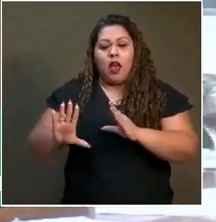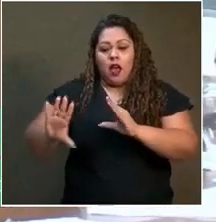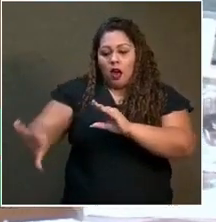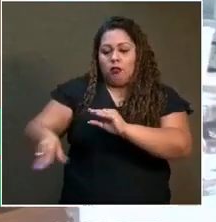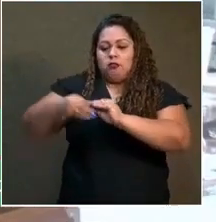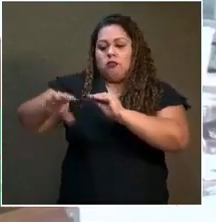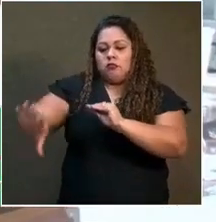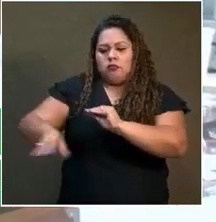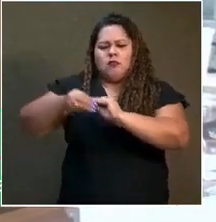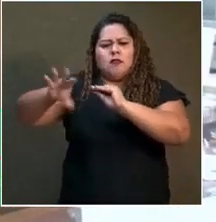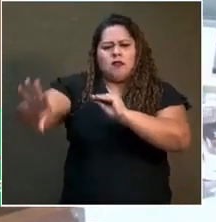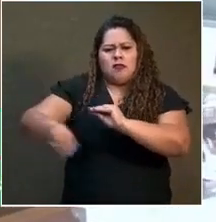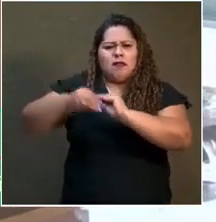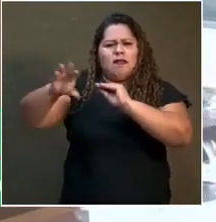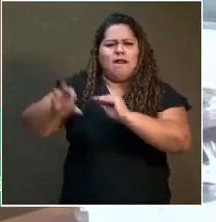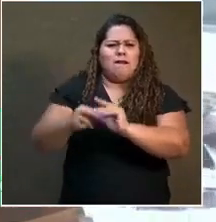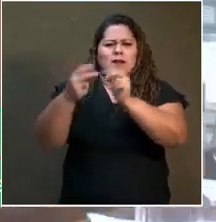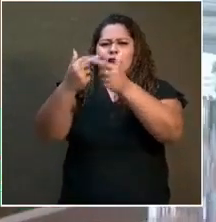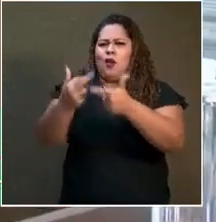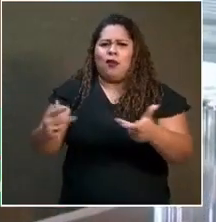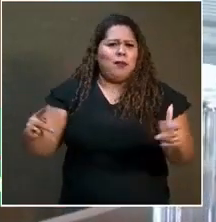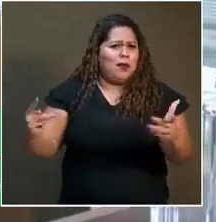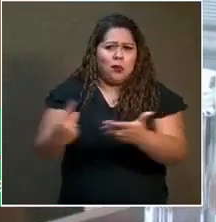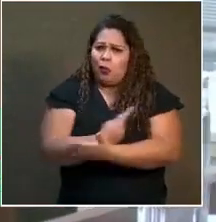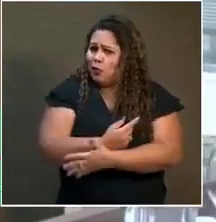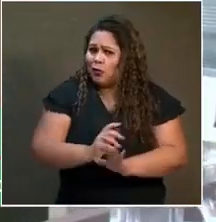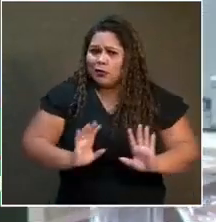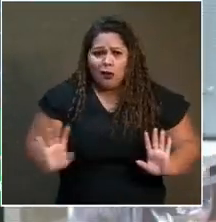crime do Cássio coisas que não aconteceram.